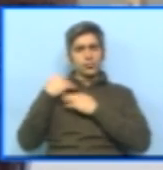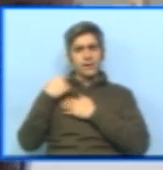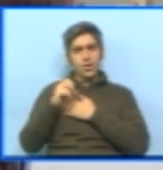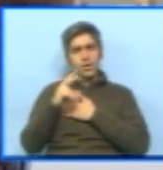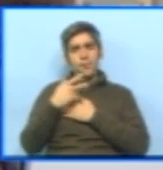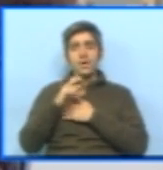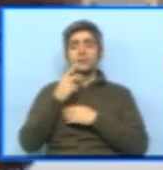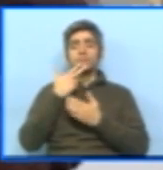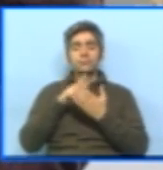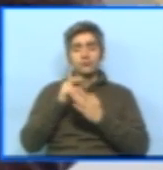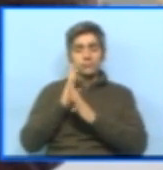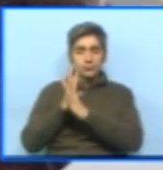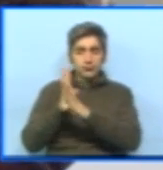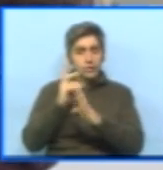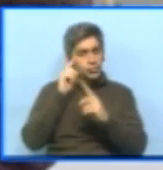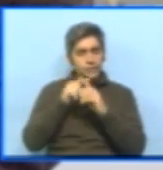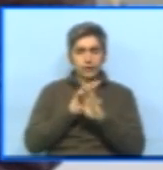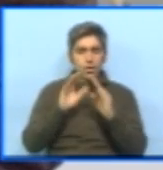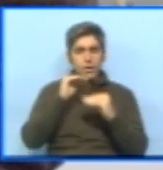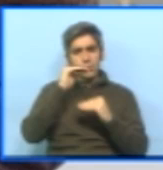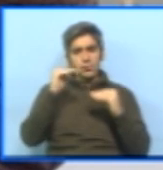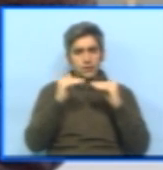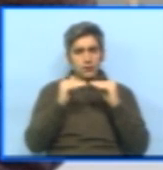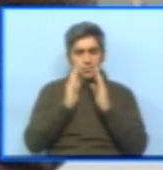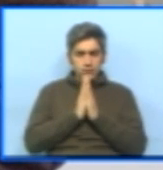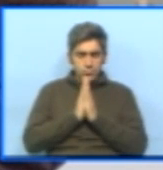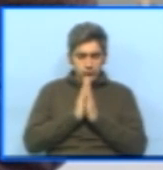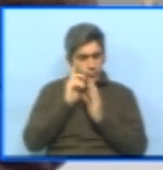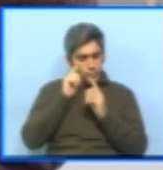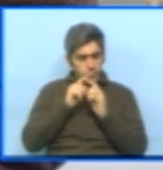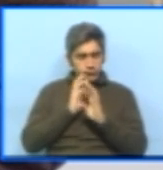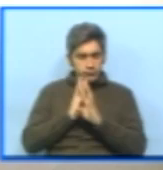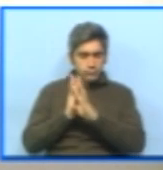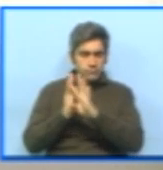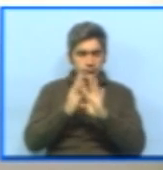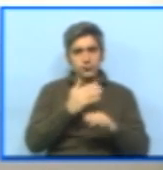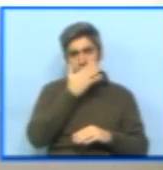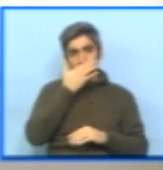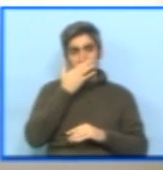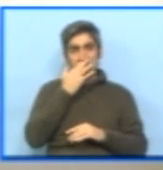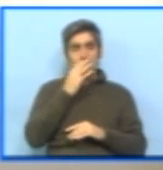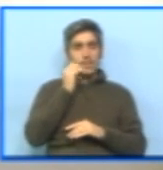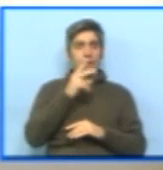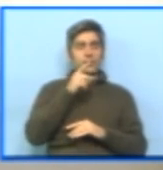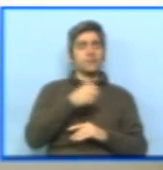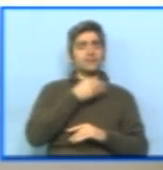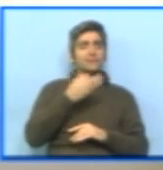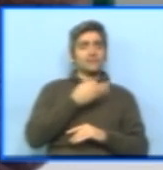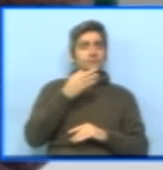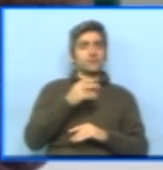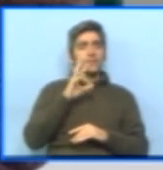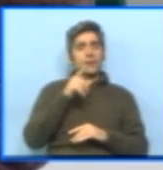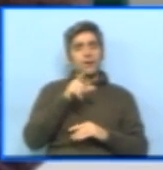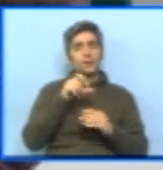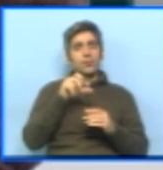poder ser simplesmente cristão como os demais. E em cada ano, então, na Quaresma, participa num destes ranchos